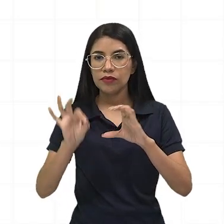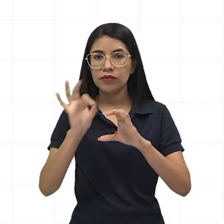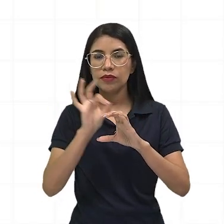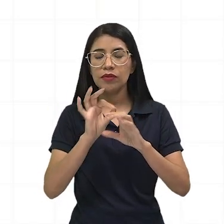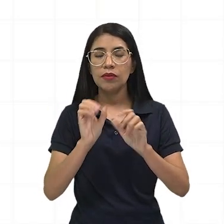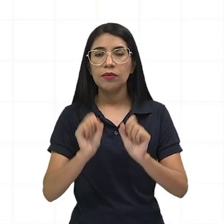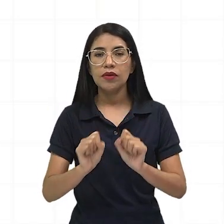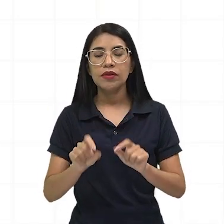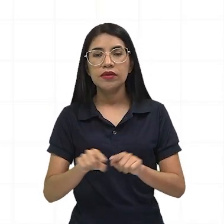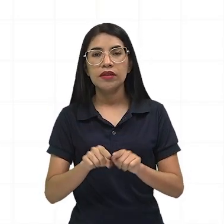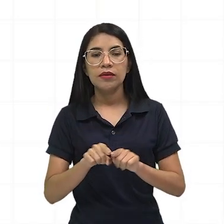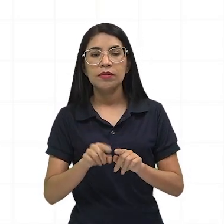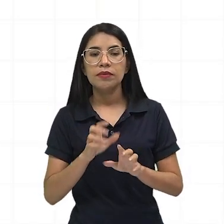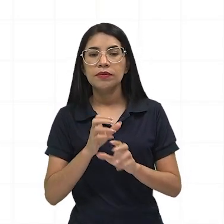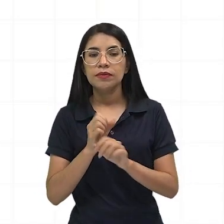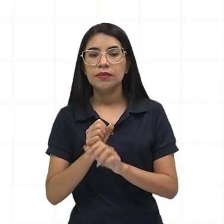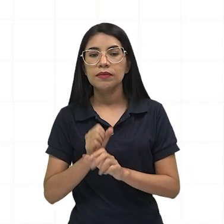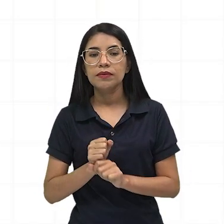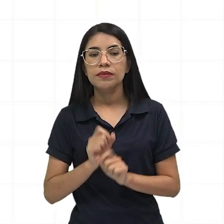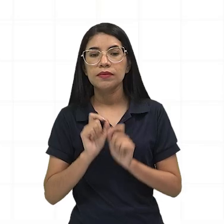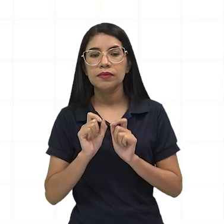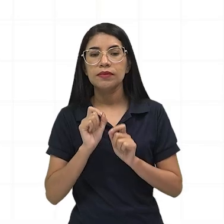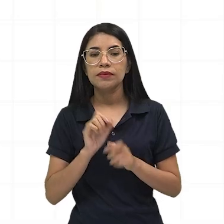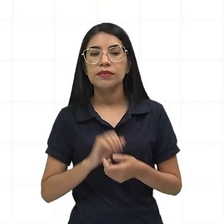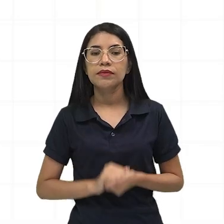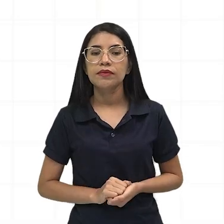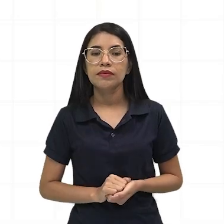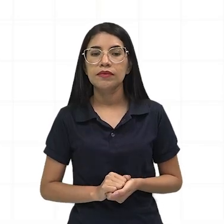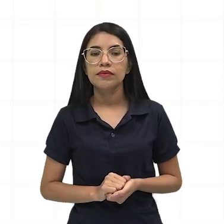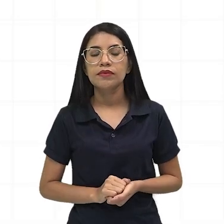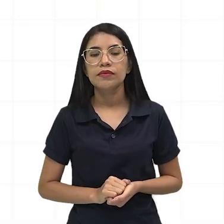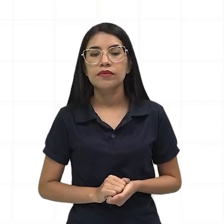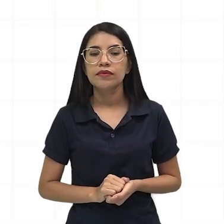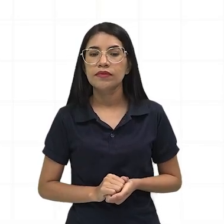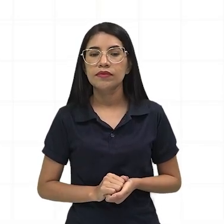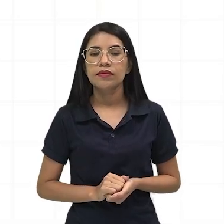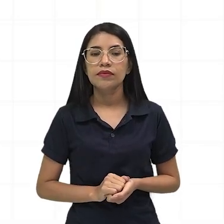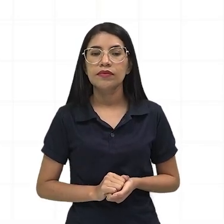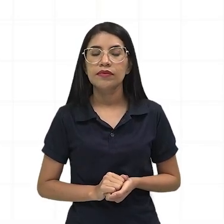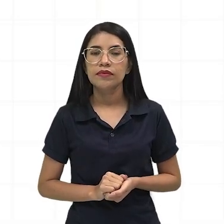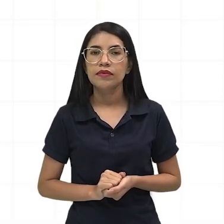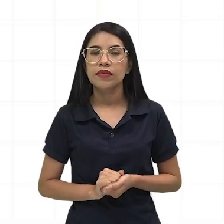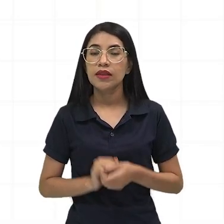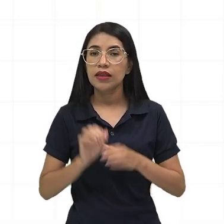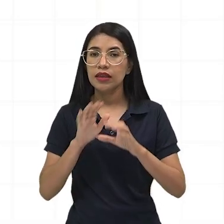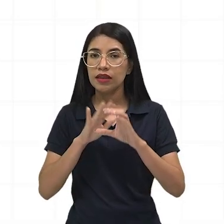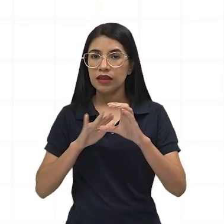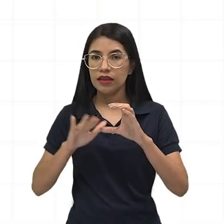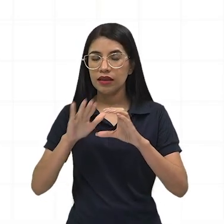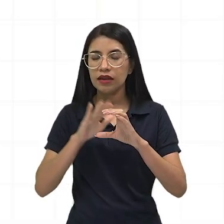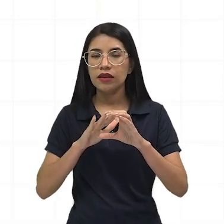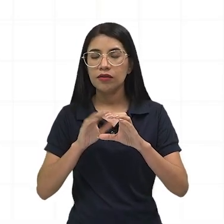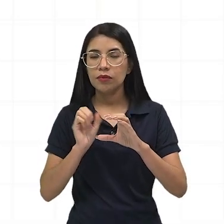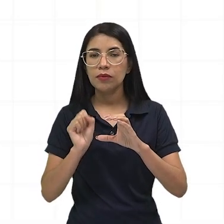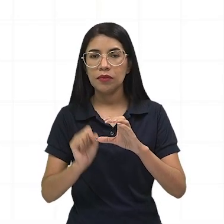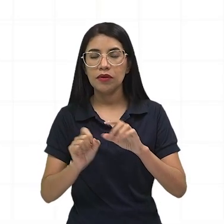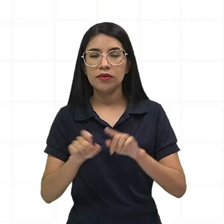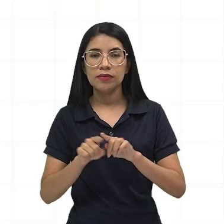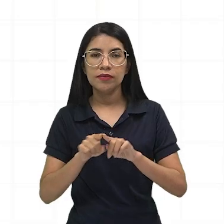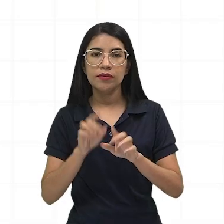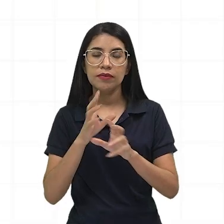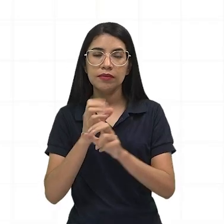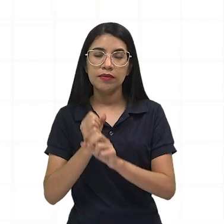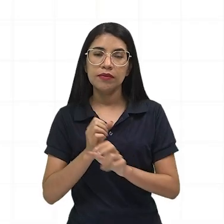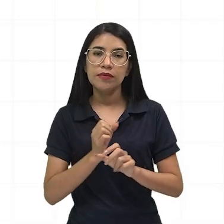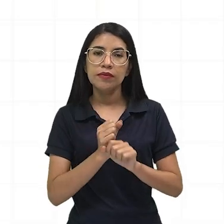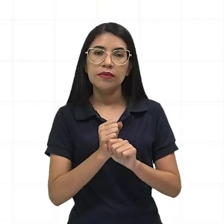pode calcular, olha só, você pode calcular a área, né, ó, que é